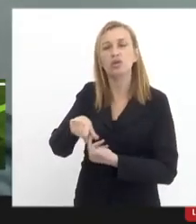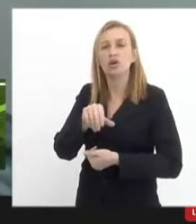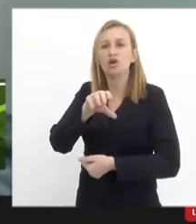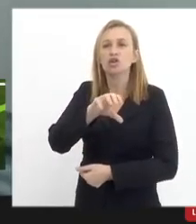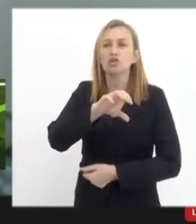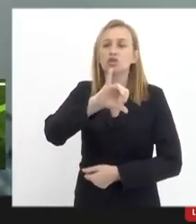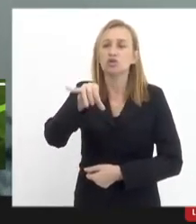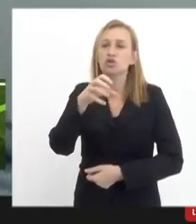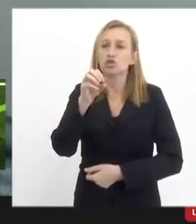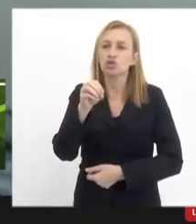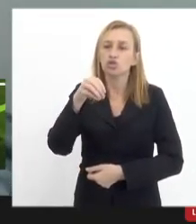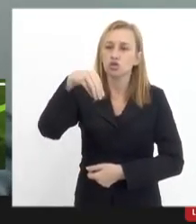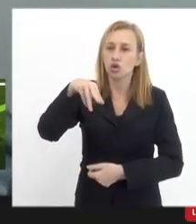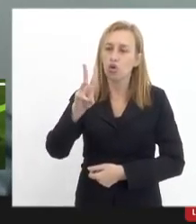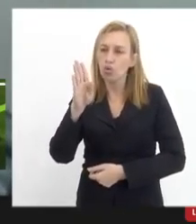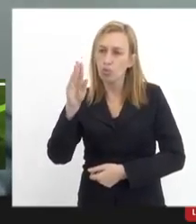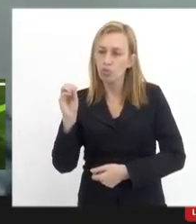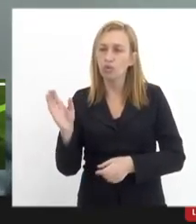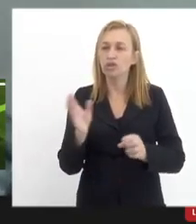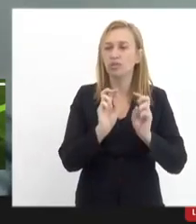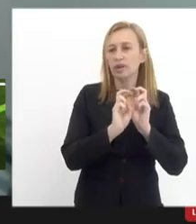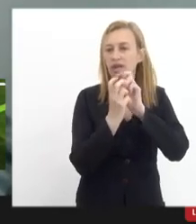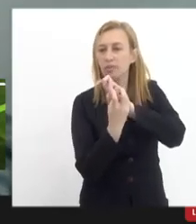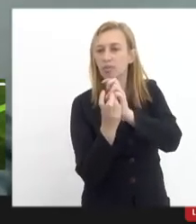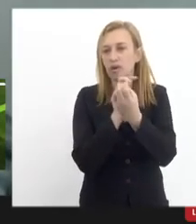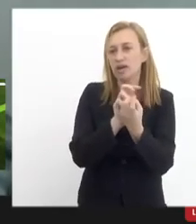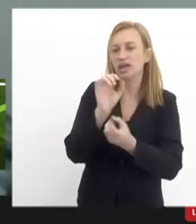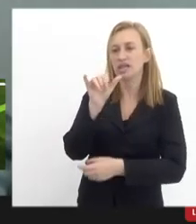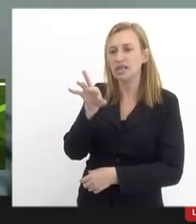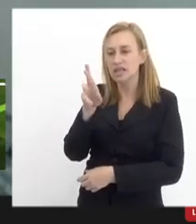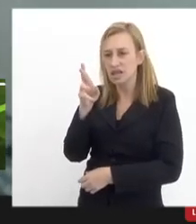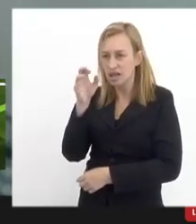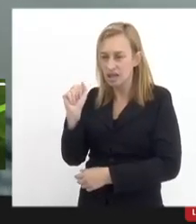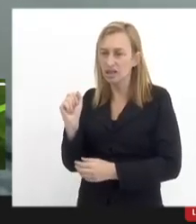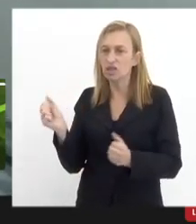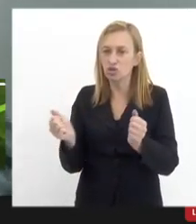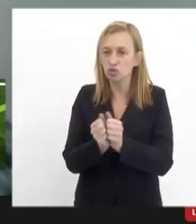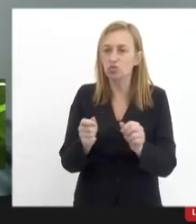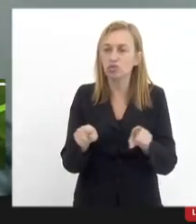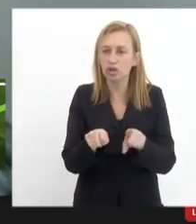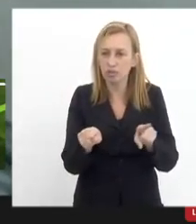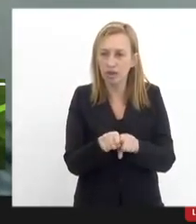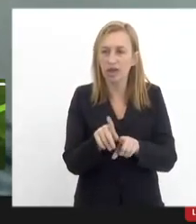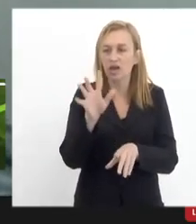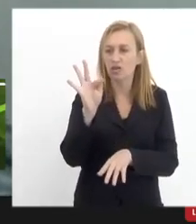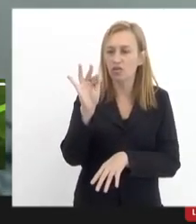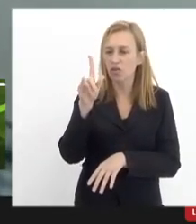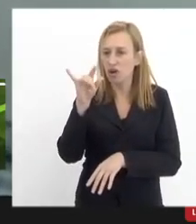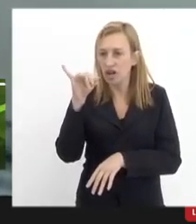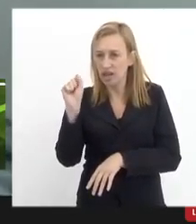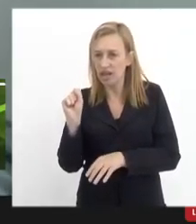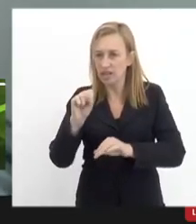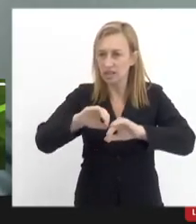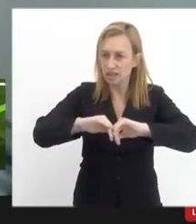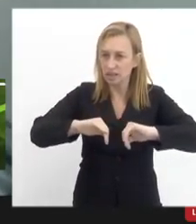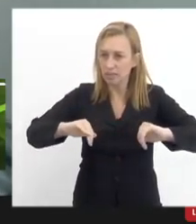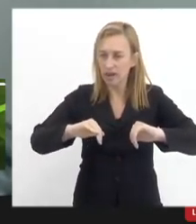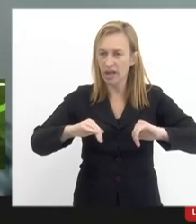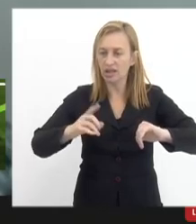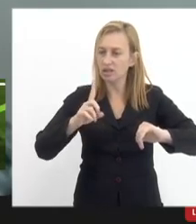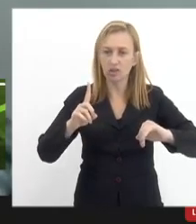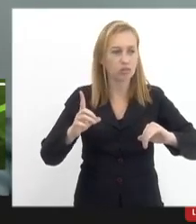a capoeira, e se for a Ciranda Caiçara, estaria envolvido, né? Folias ainda não está registrado